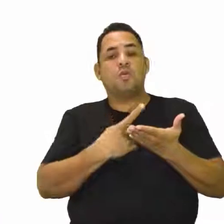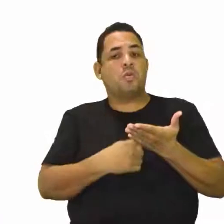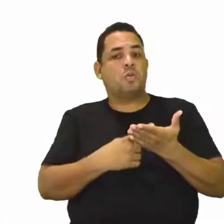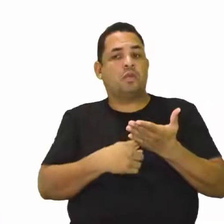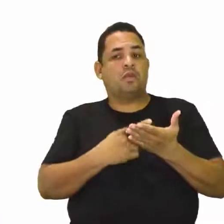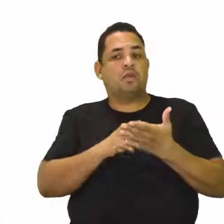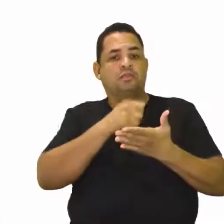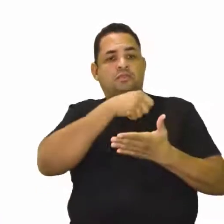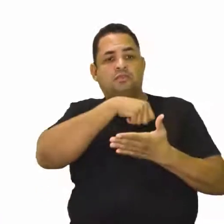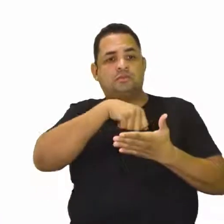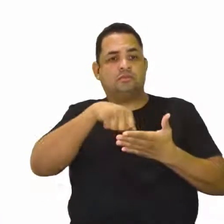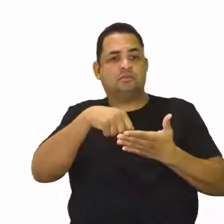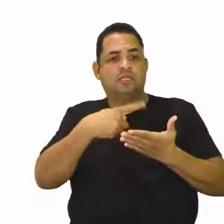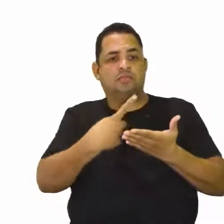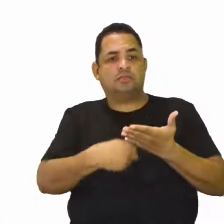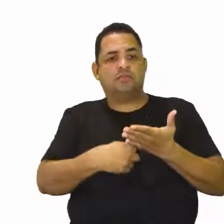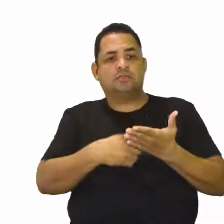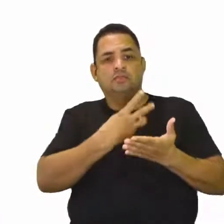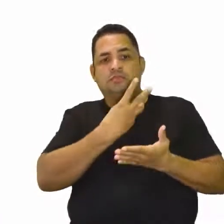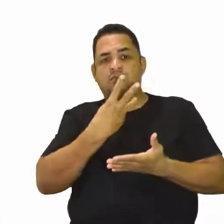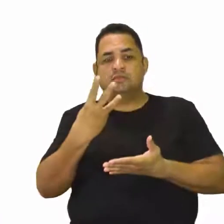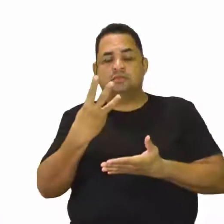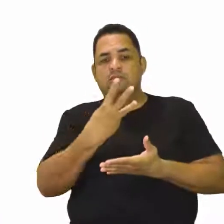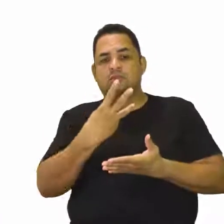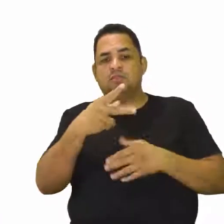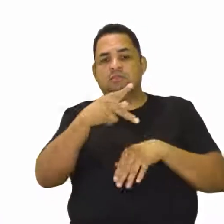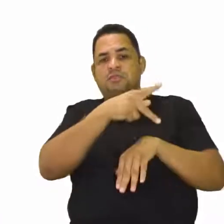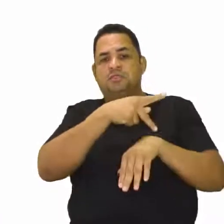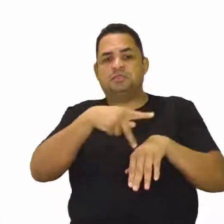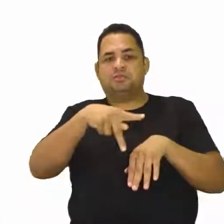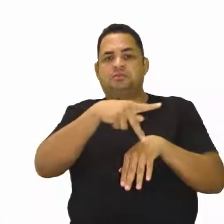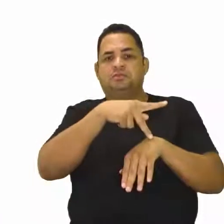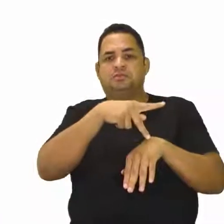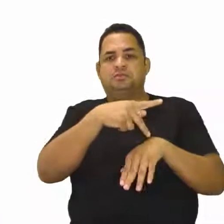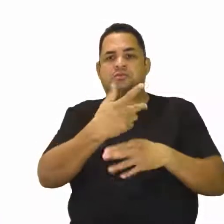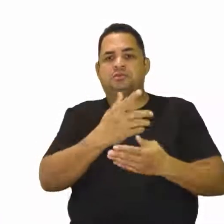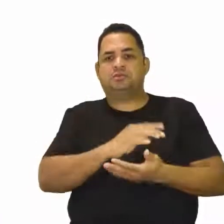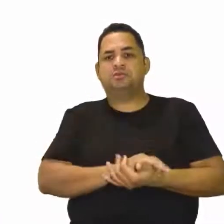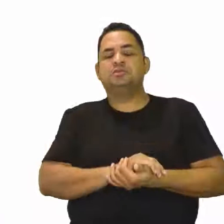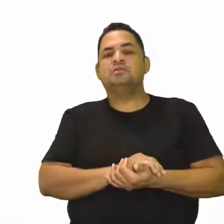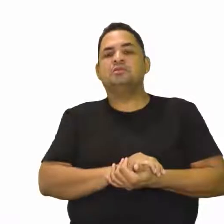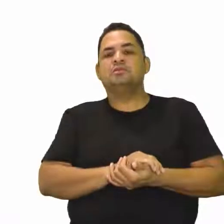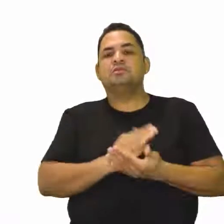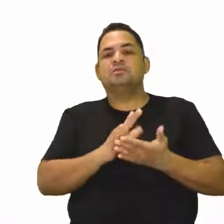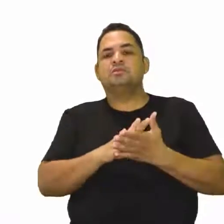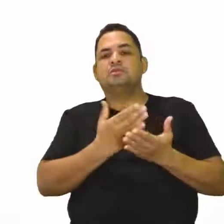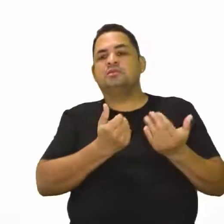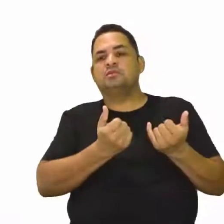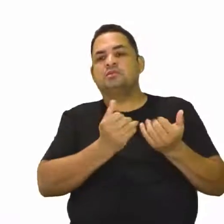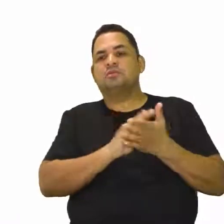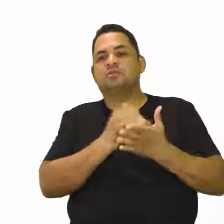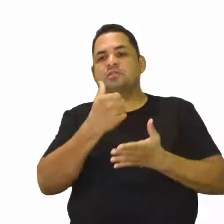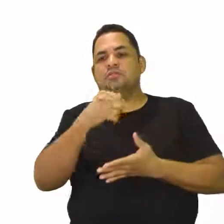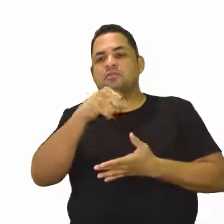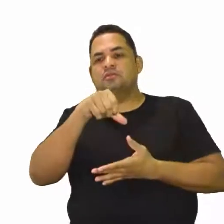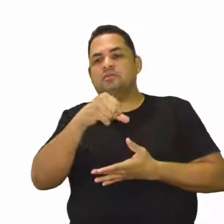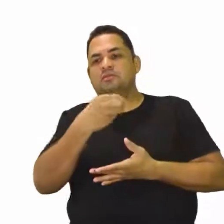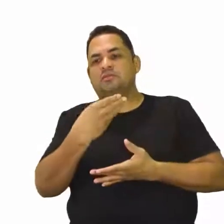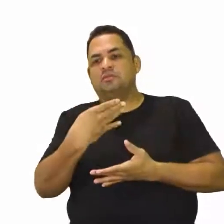combinaria com a assinatura do Pacto Tripartite entre as três nações em setembro